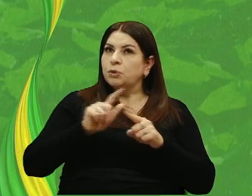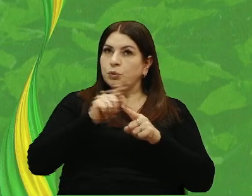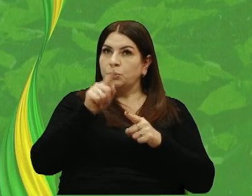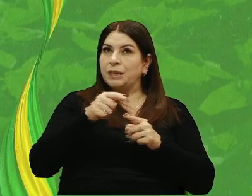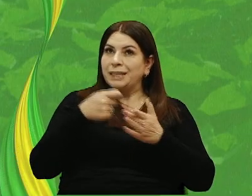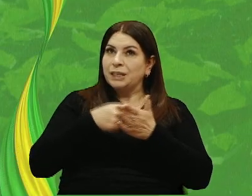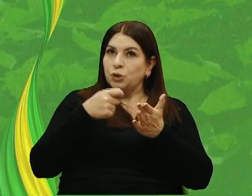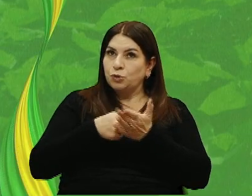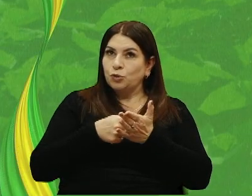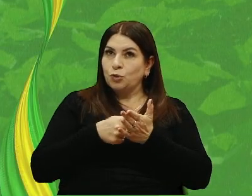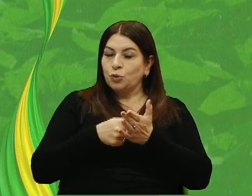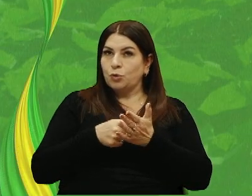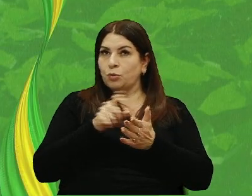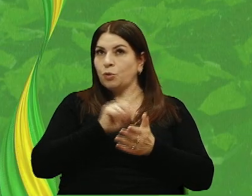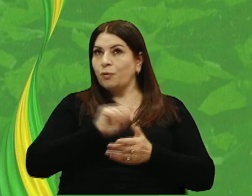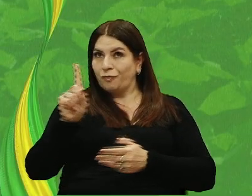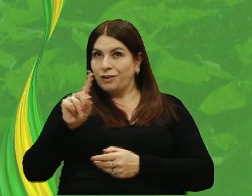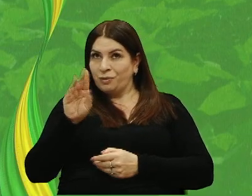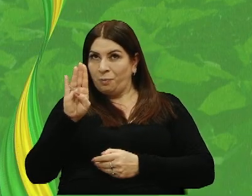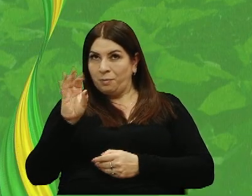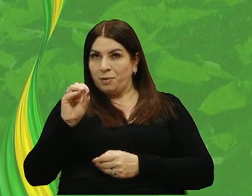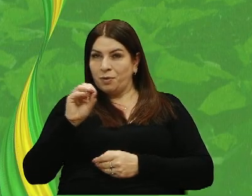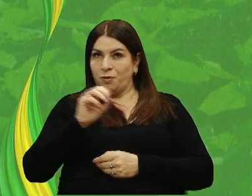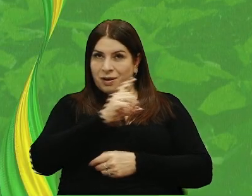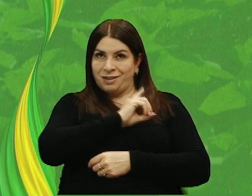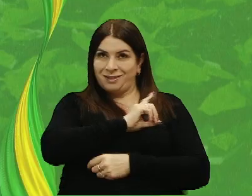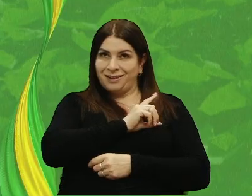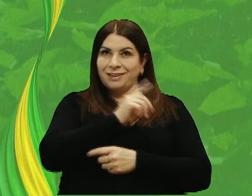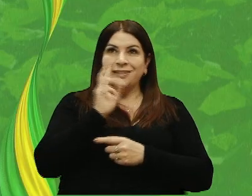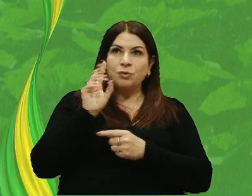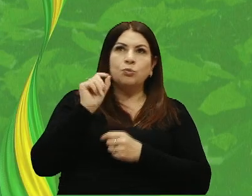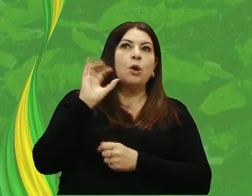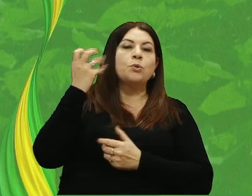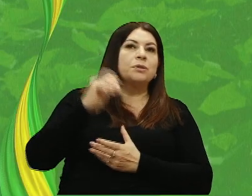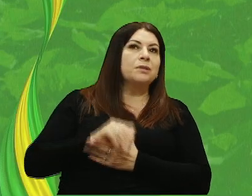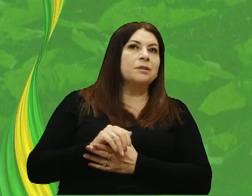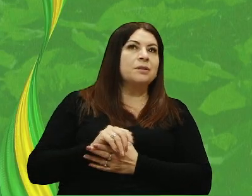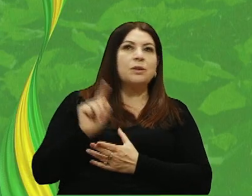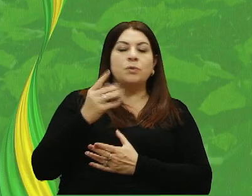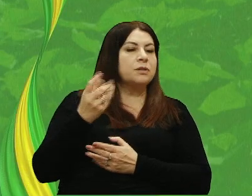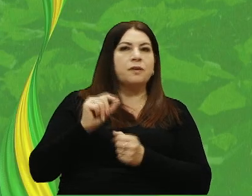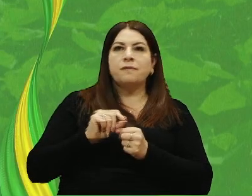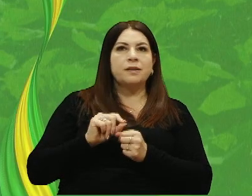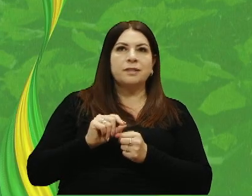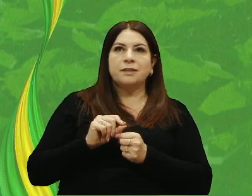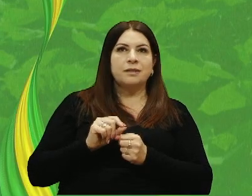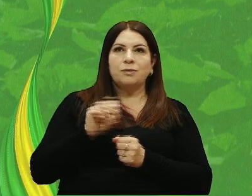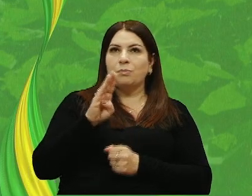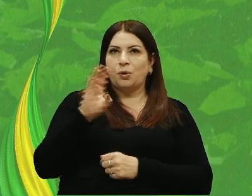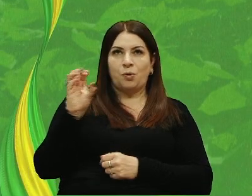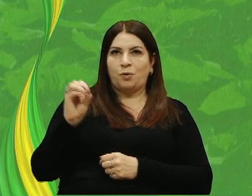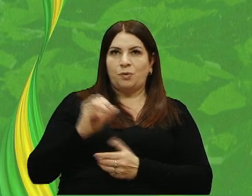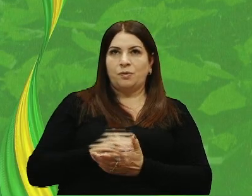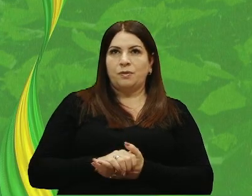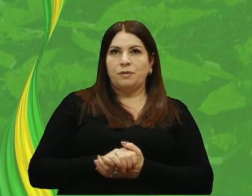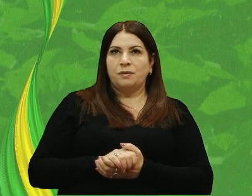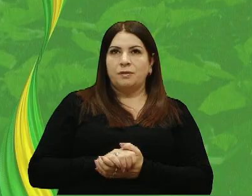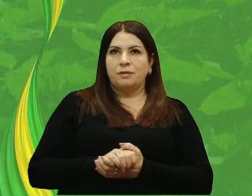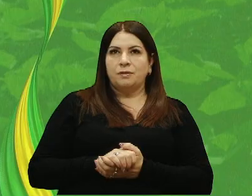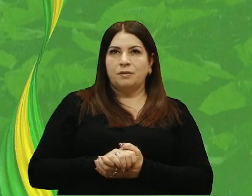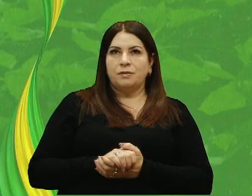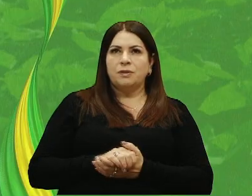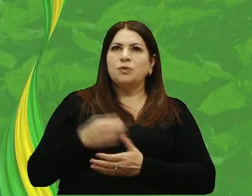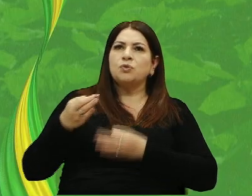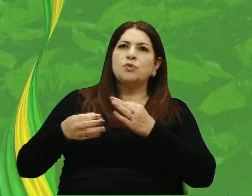tentou dar parte dela na delegacia, adivinha só o que aconteceu? Não quiseram fazer o boletim de ocorrência. Que justiça é